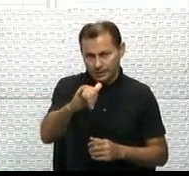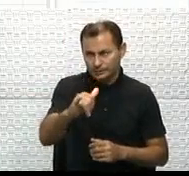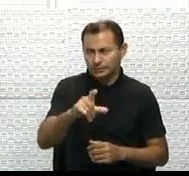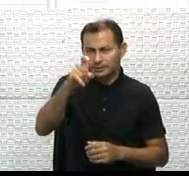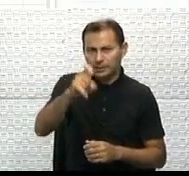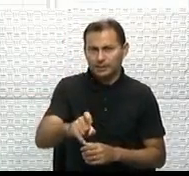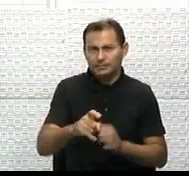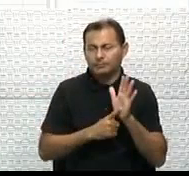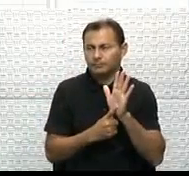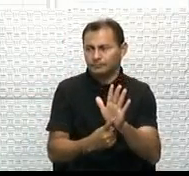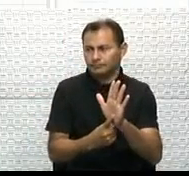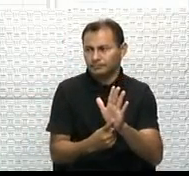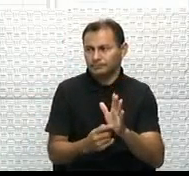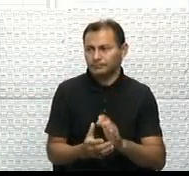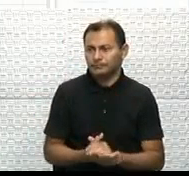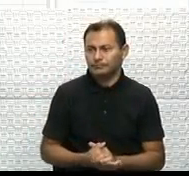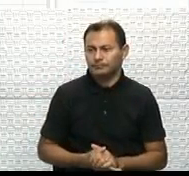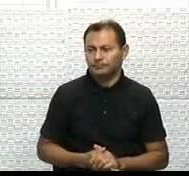automaticamente será apresentada